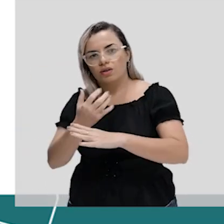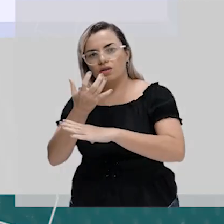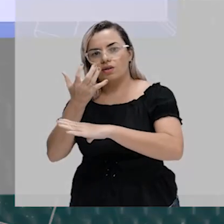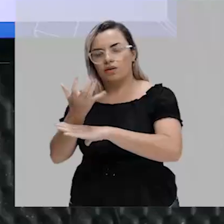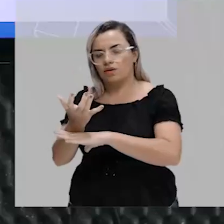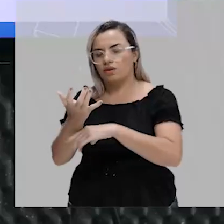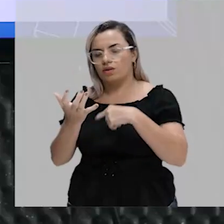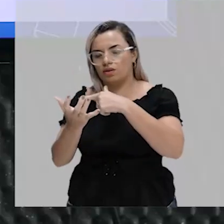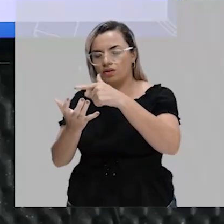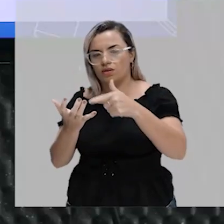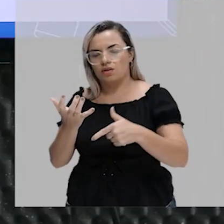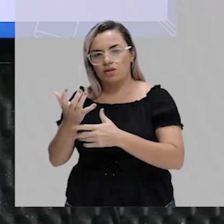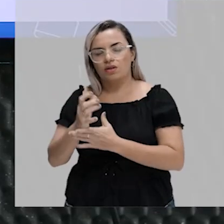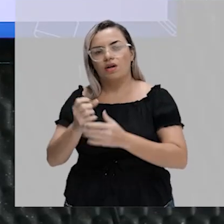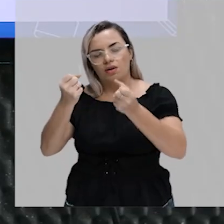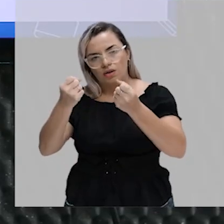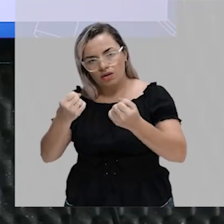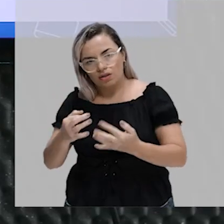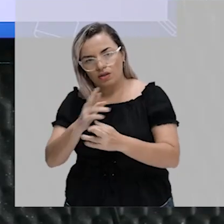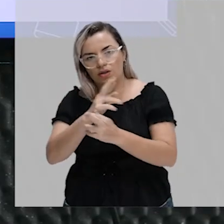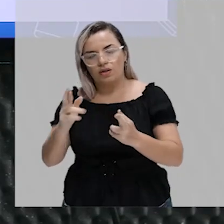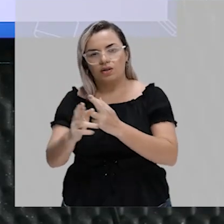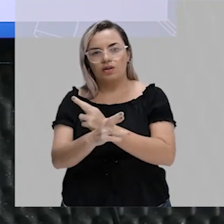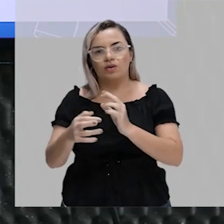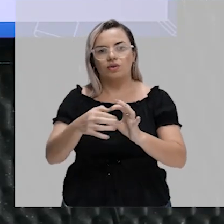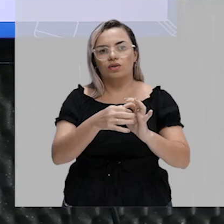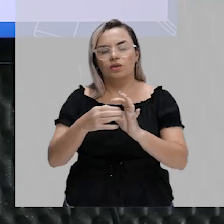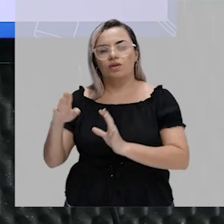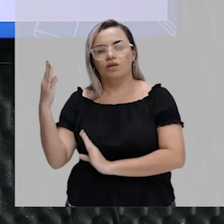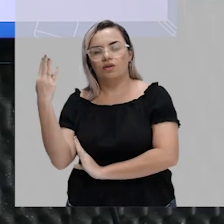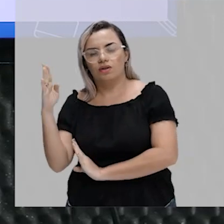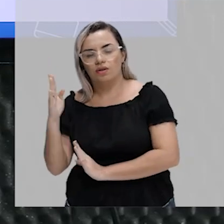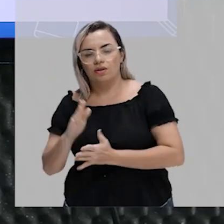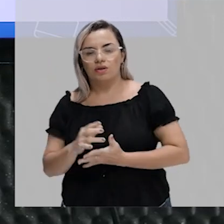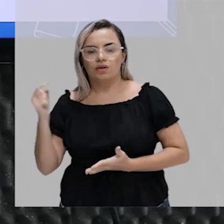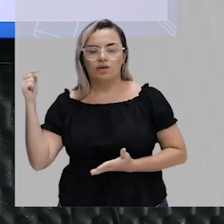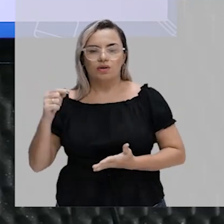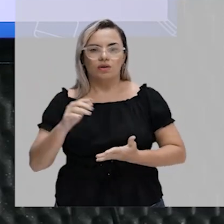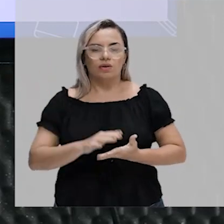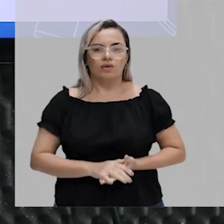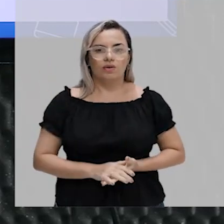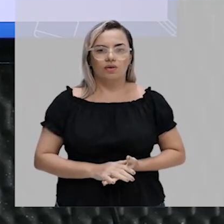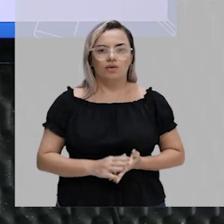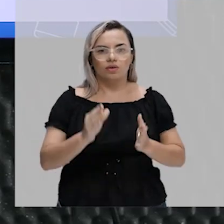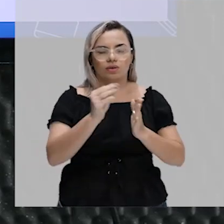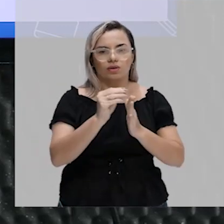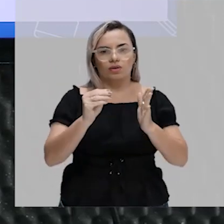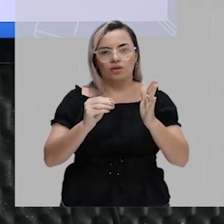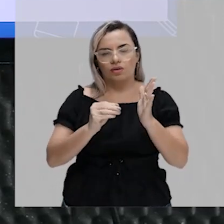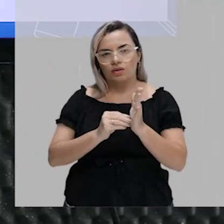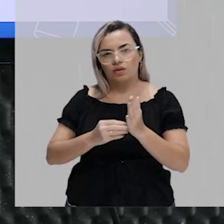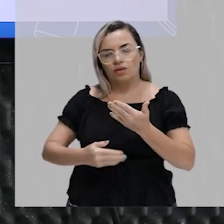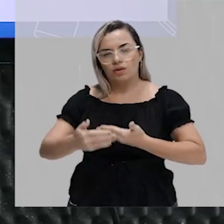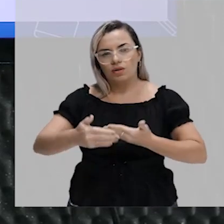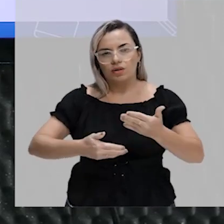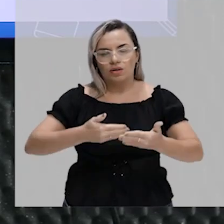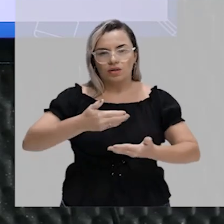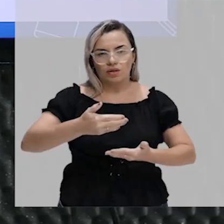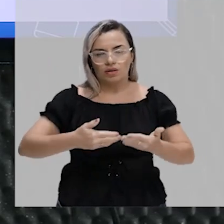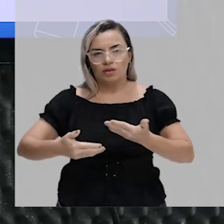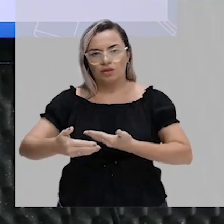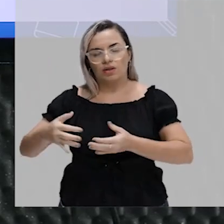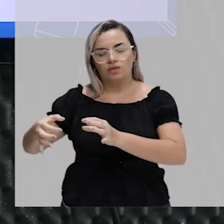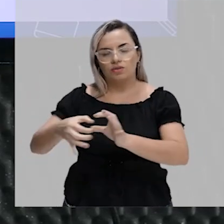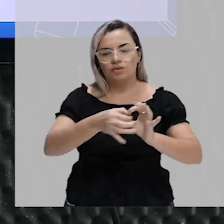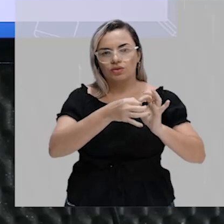ali de biologia, tá? São, são assuntos interdisciplinares.